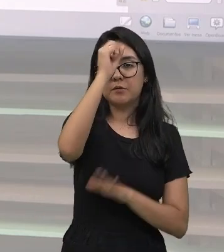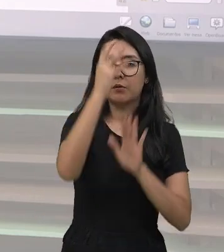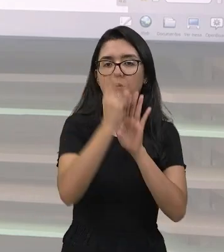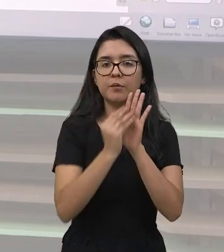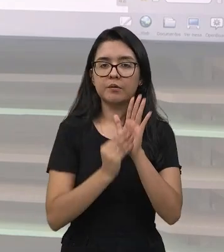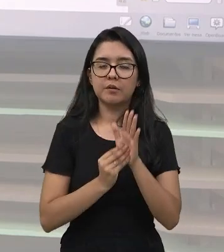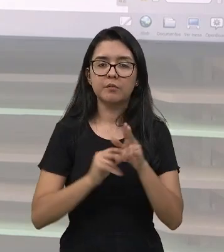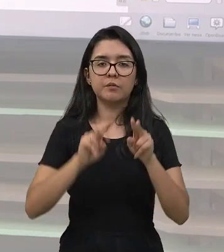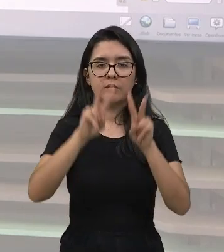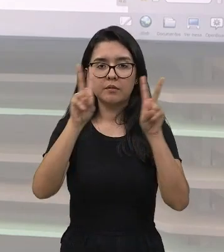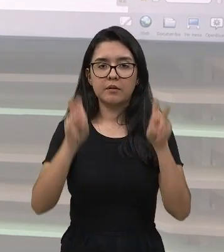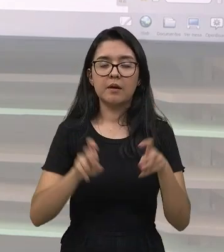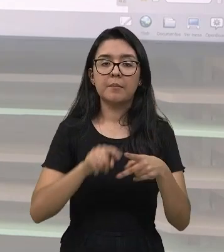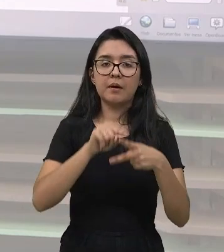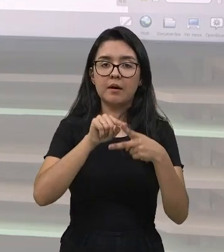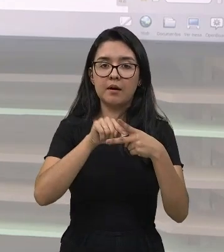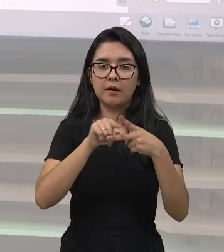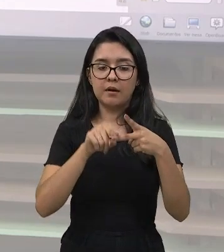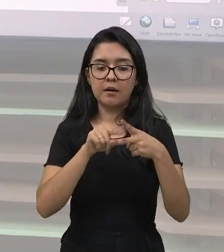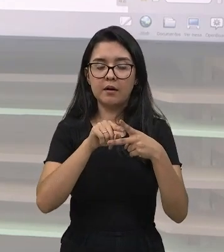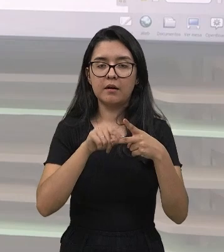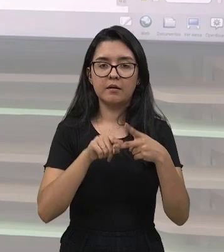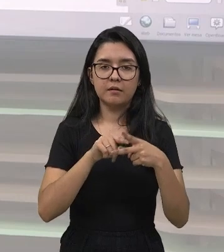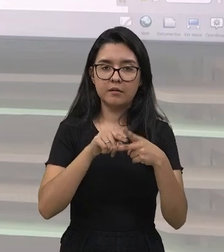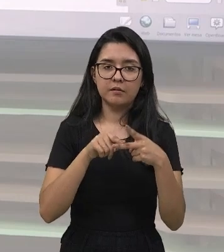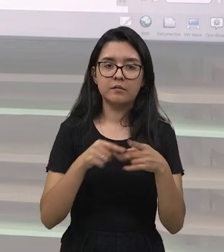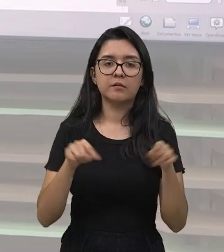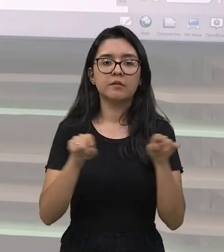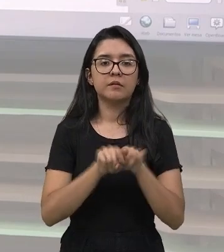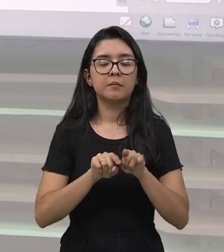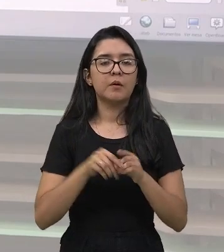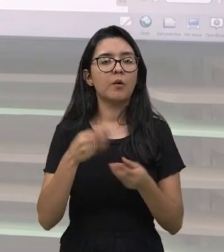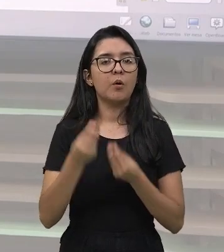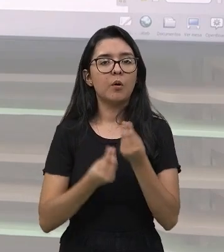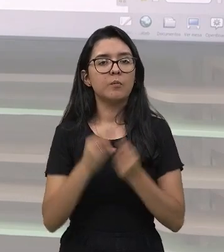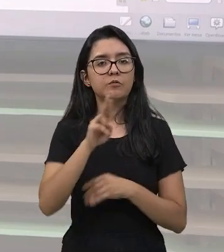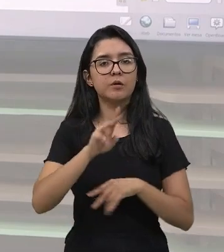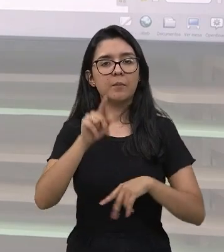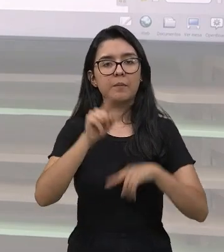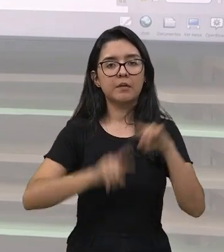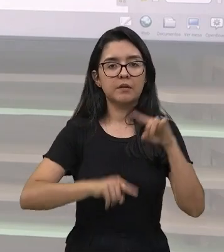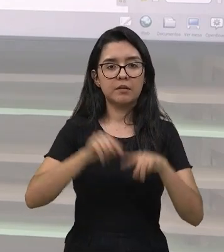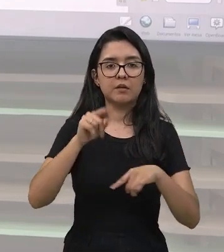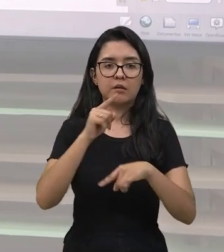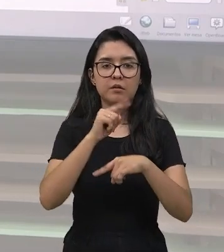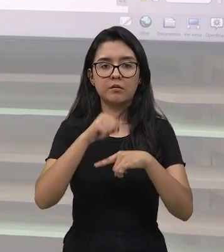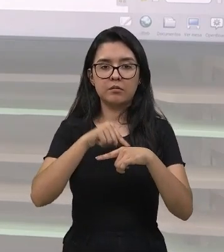sobre ângulos, tá bom? E, em especial, tenha aprendido como utilizar o transferidor, ou melhor,